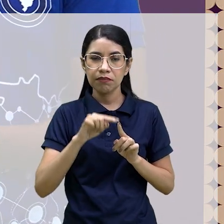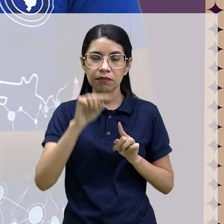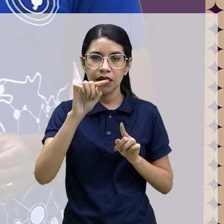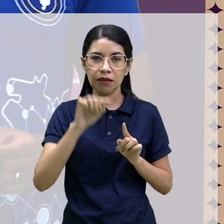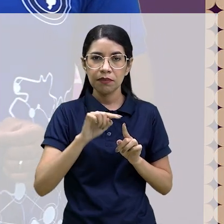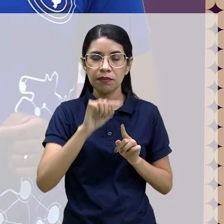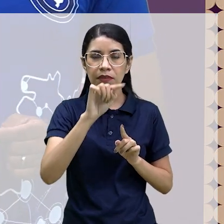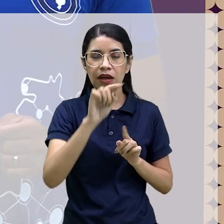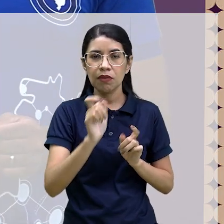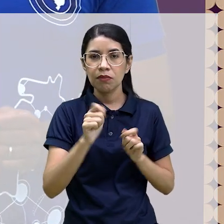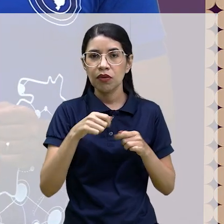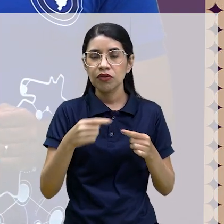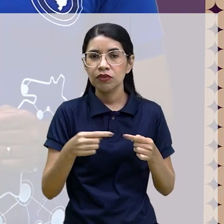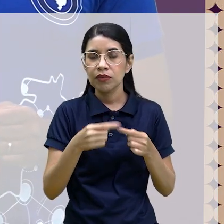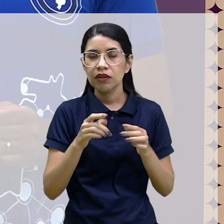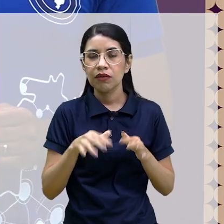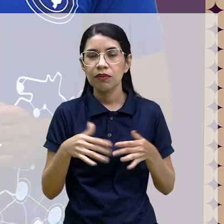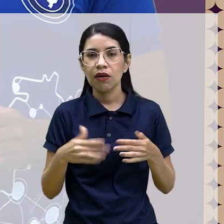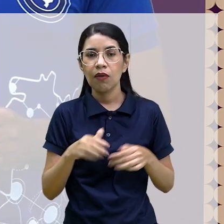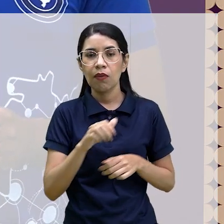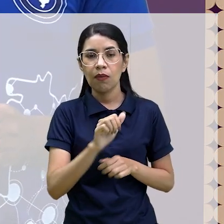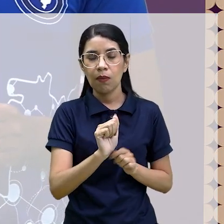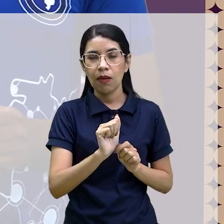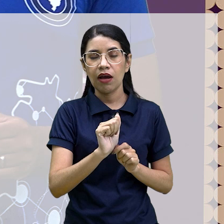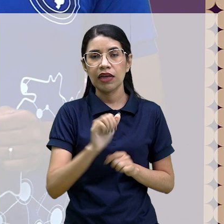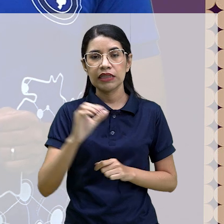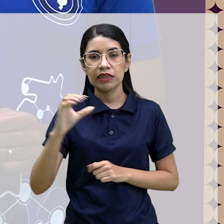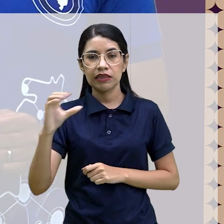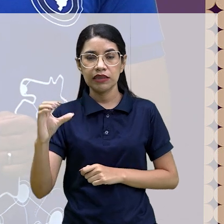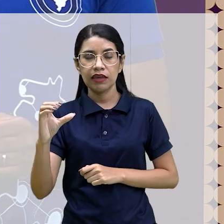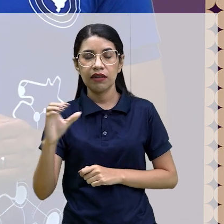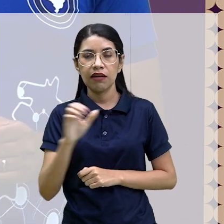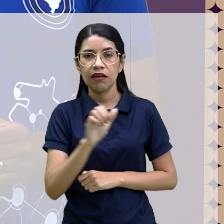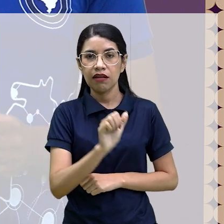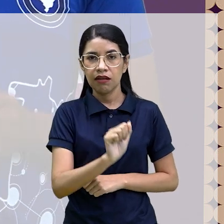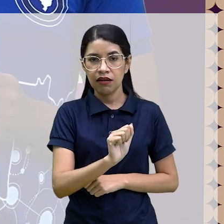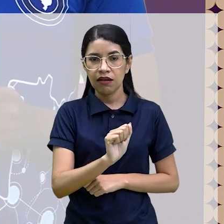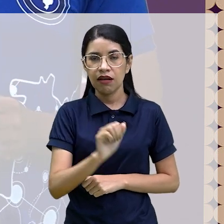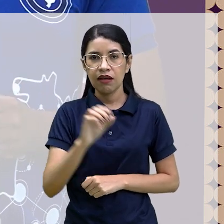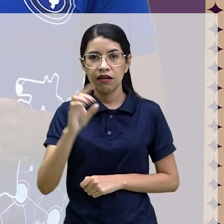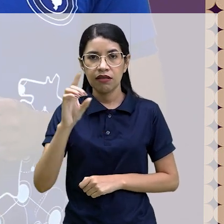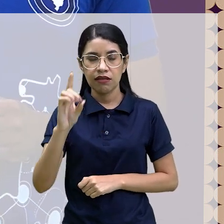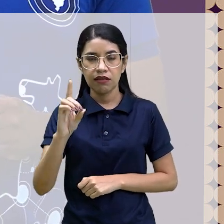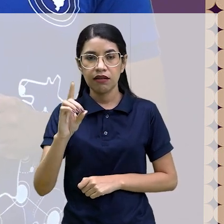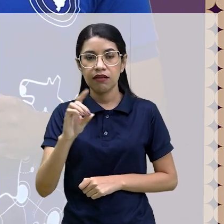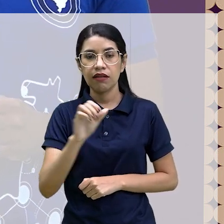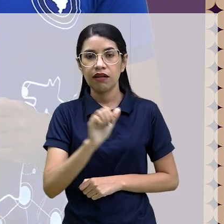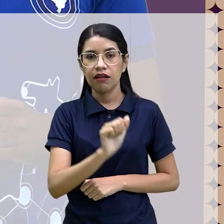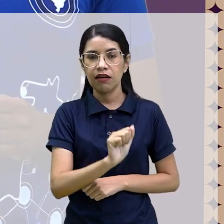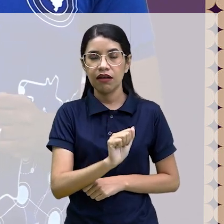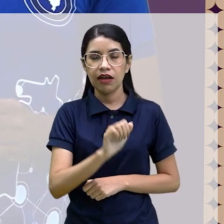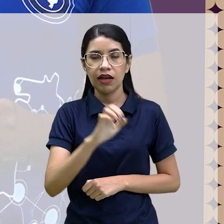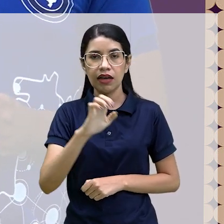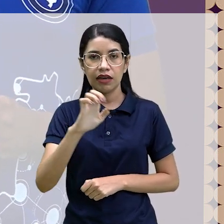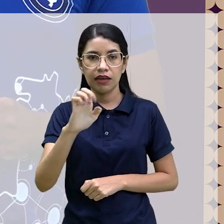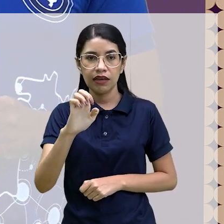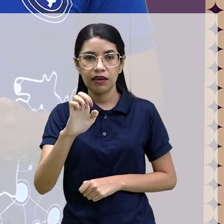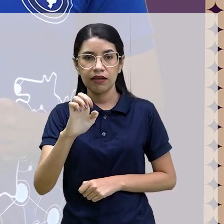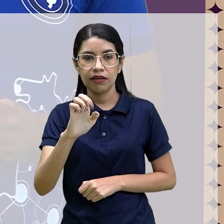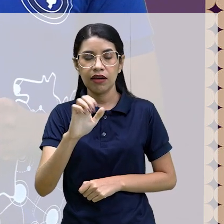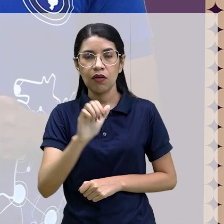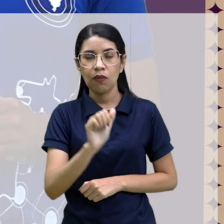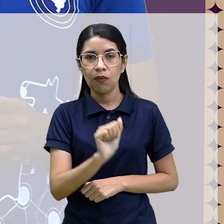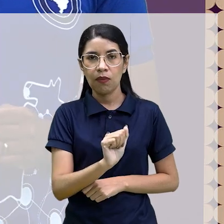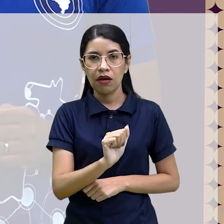do vértice A? Seria o A ligando até o C, o A ligando até o D, o A ligando até o E,